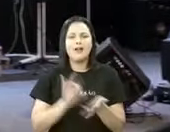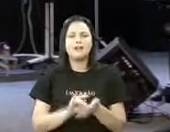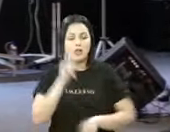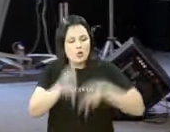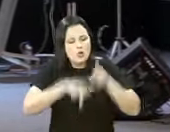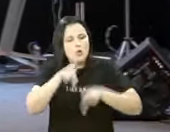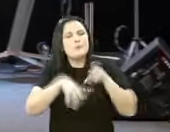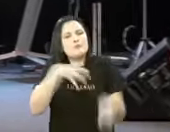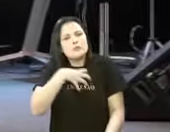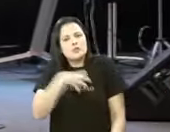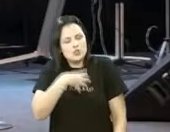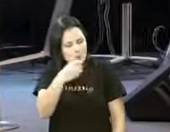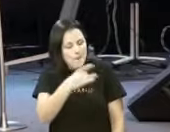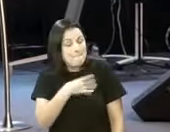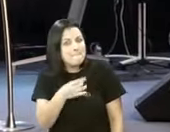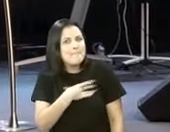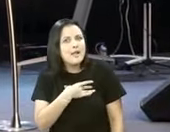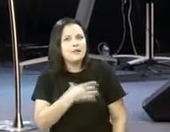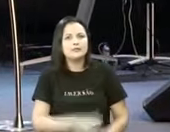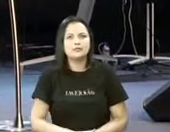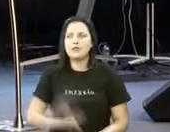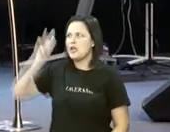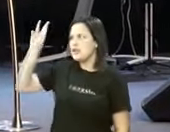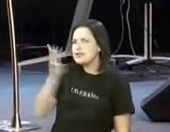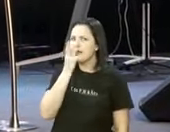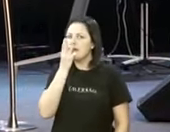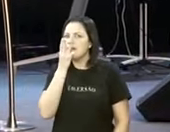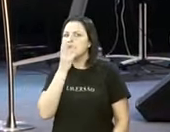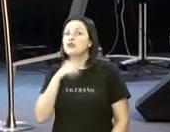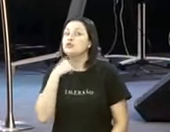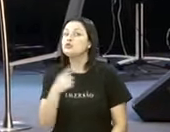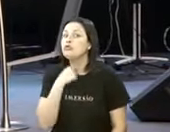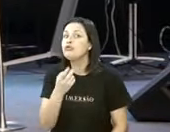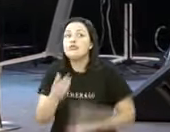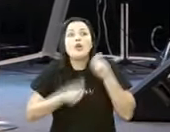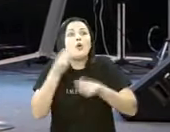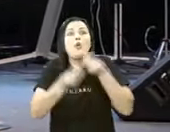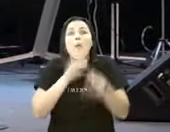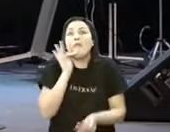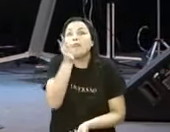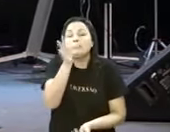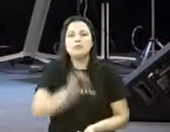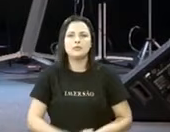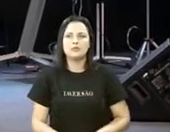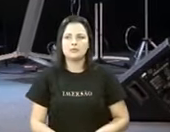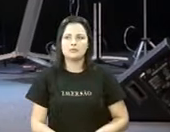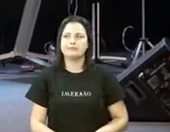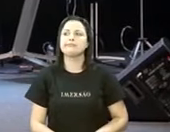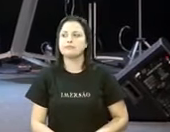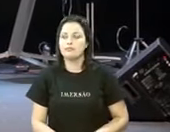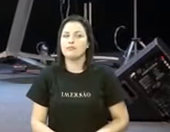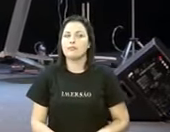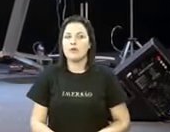Tem Isaías se perguntando: como será amanhã? Tem gente questionando: o que vai ser de nós? Isaías está